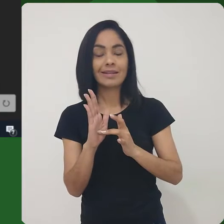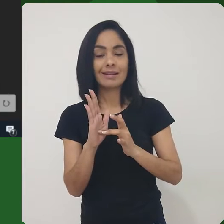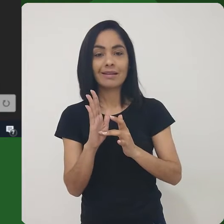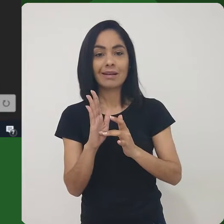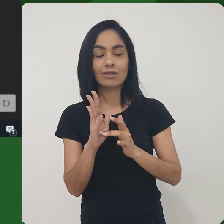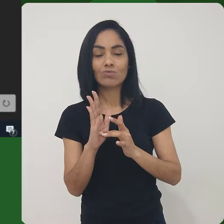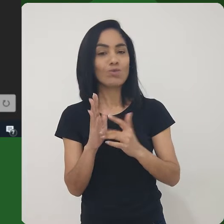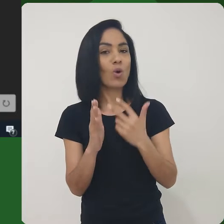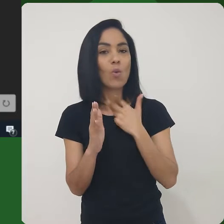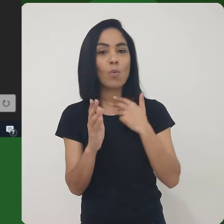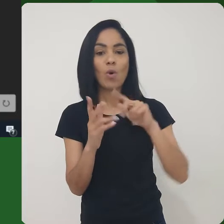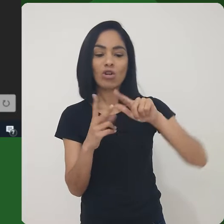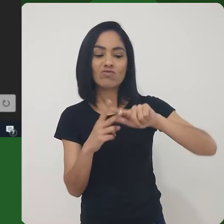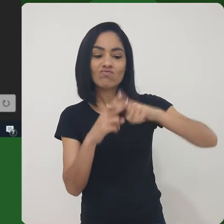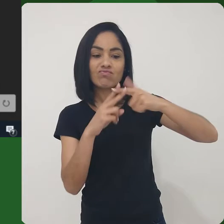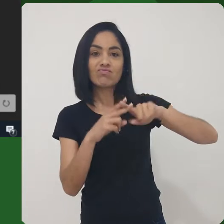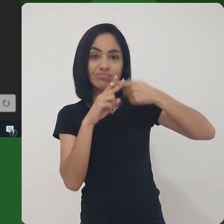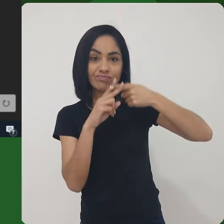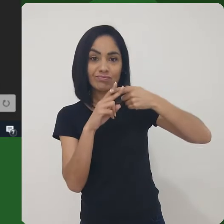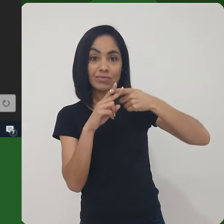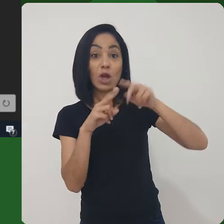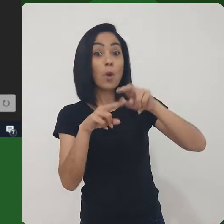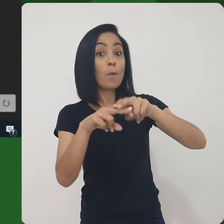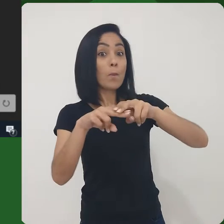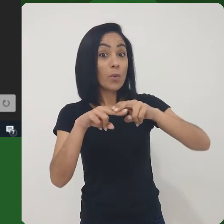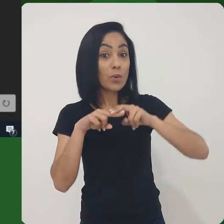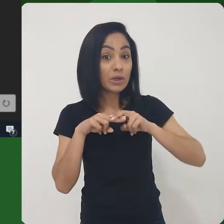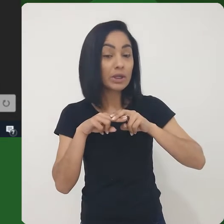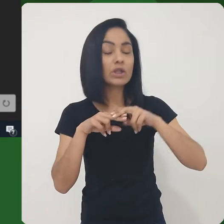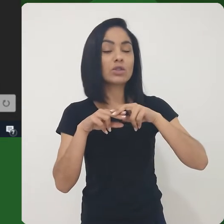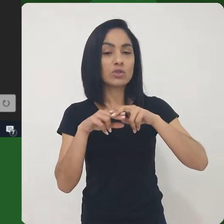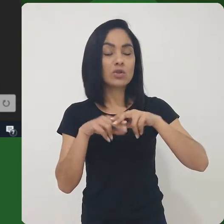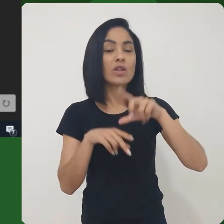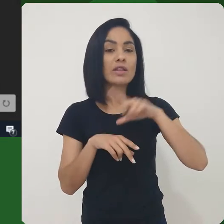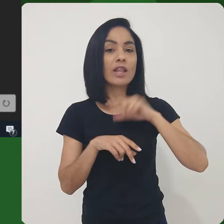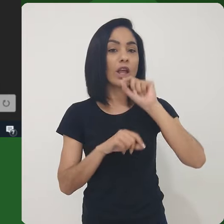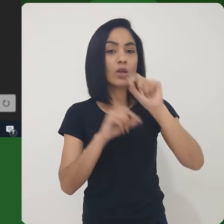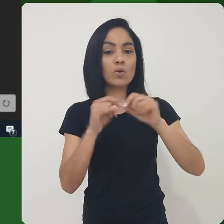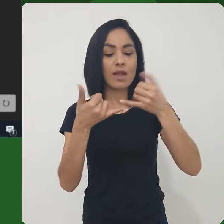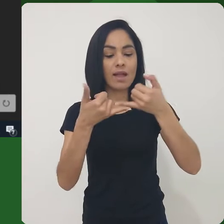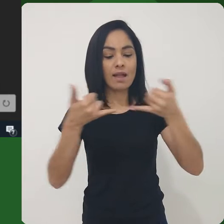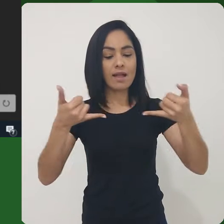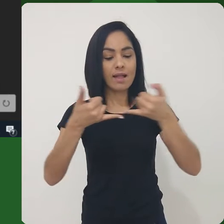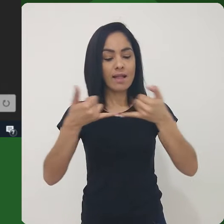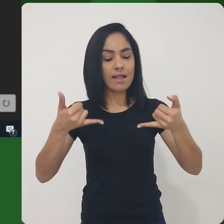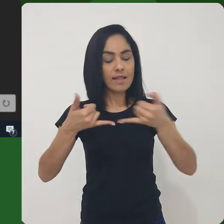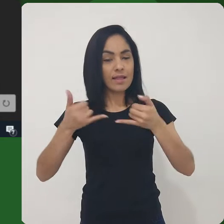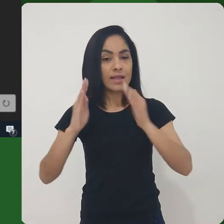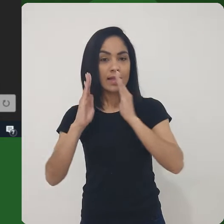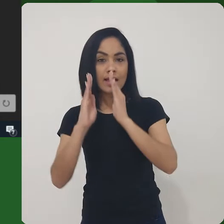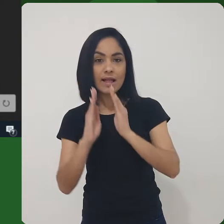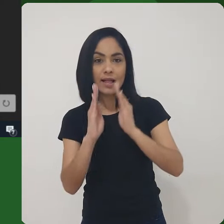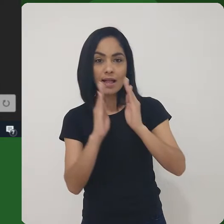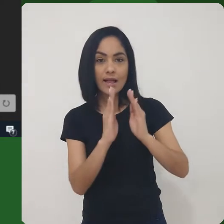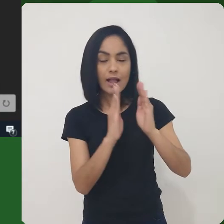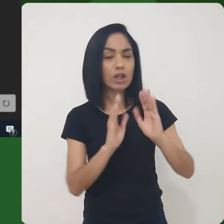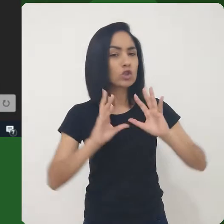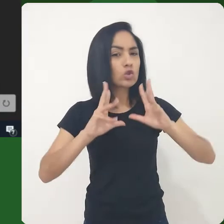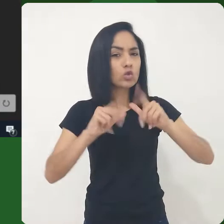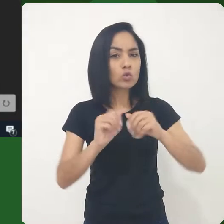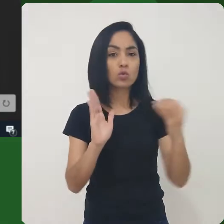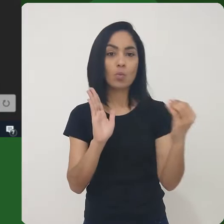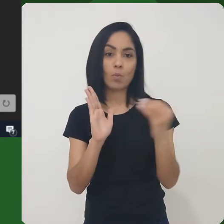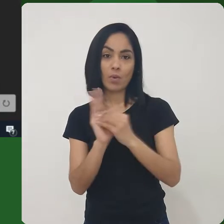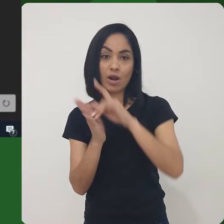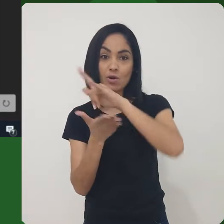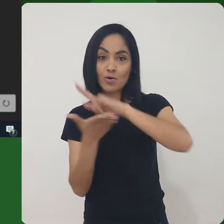formato renuncia às quebras de linhas eletivas, espaçamentos verticais e